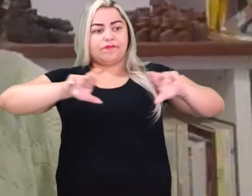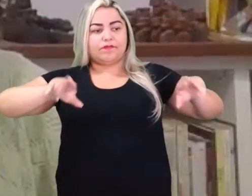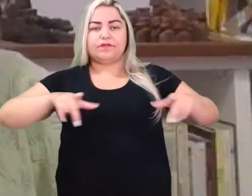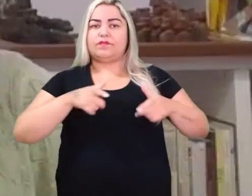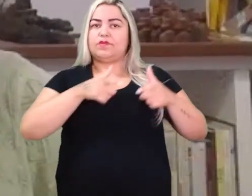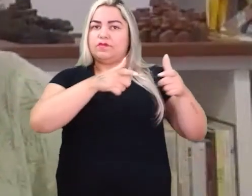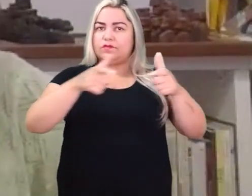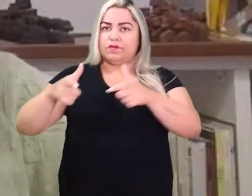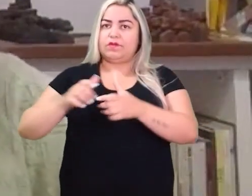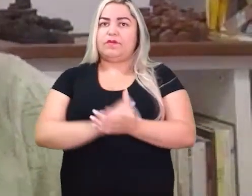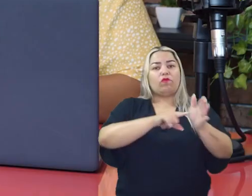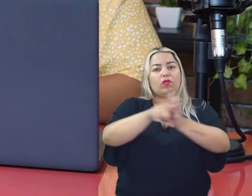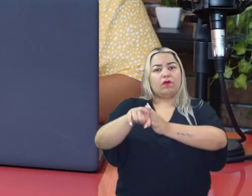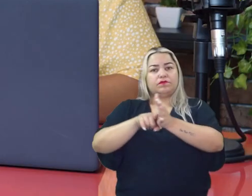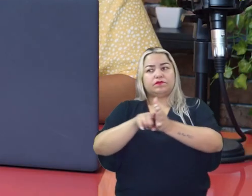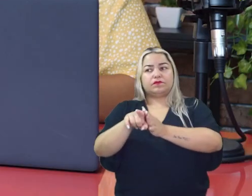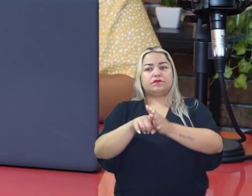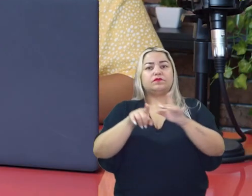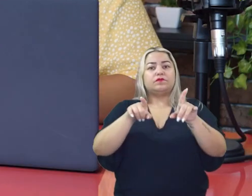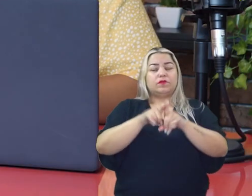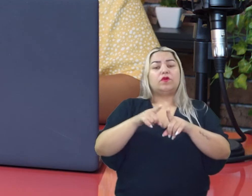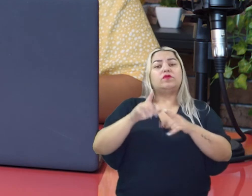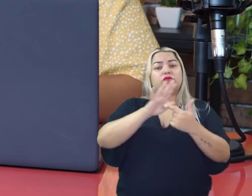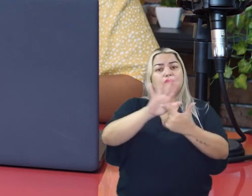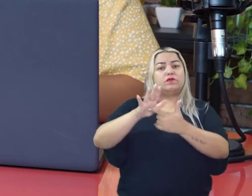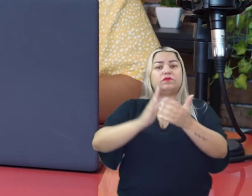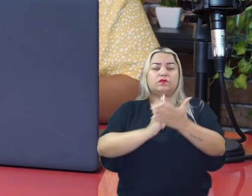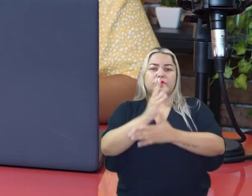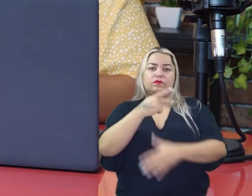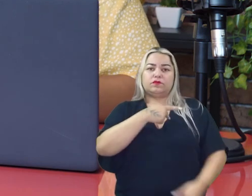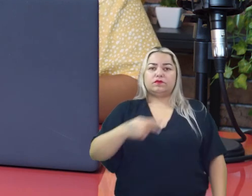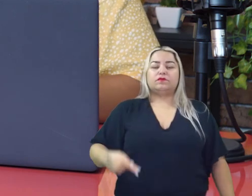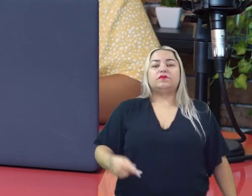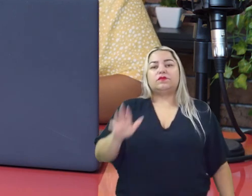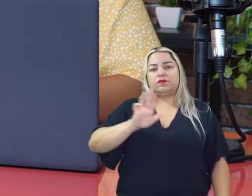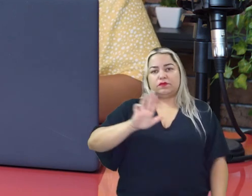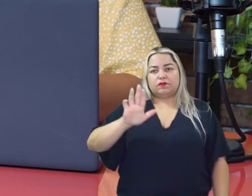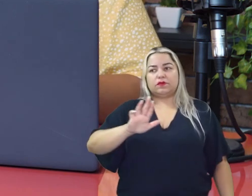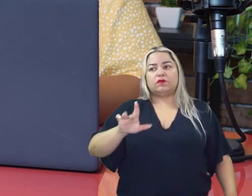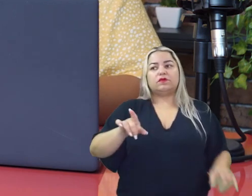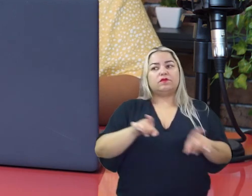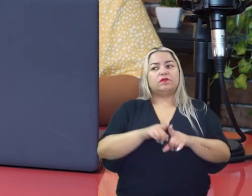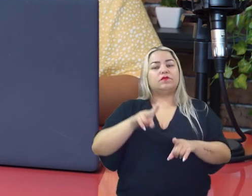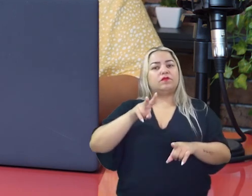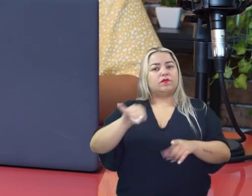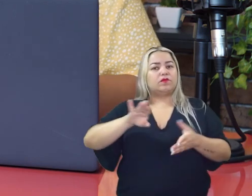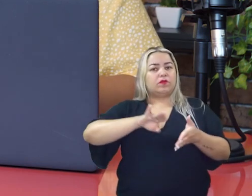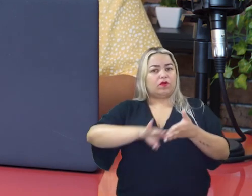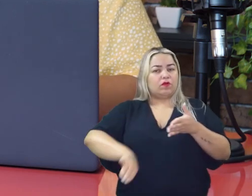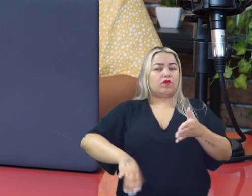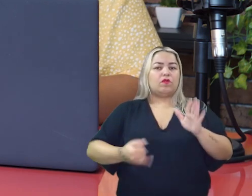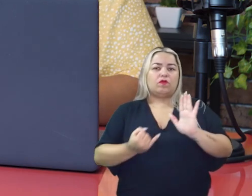vai diversificando esse espaço. A pesquisa Genial Quest mostrou a aprovação do presidente Lula na medida que